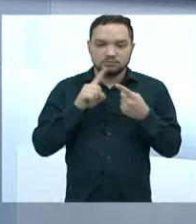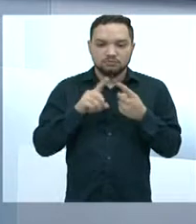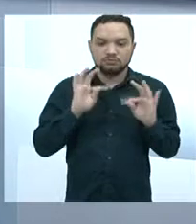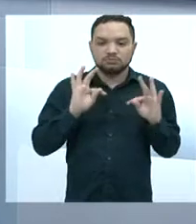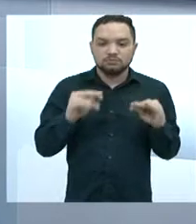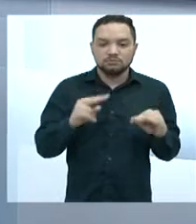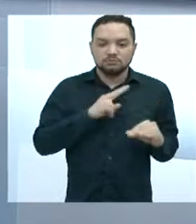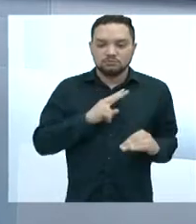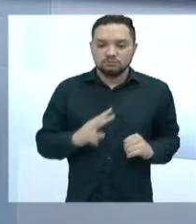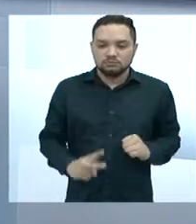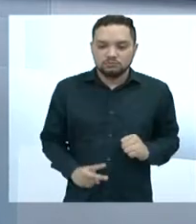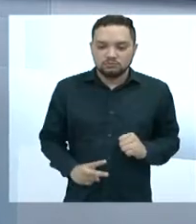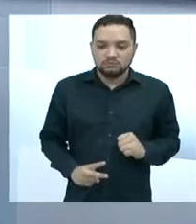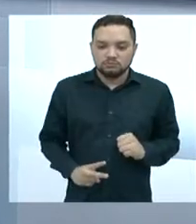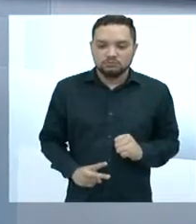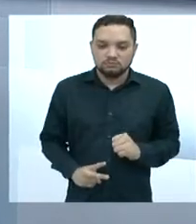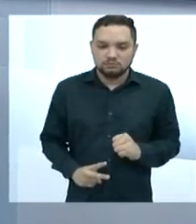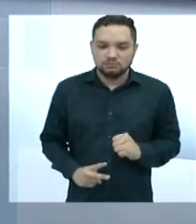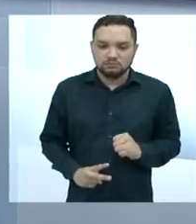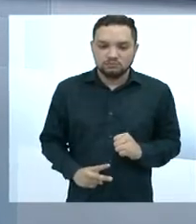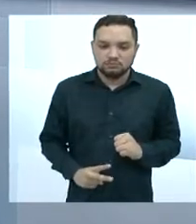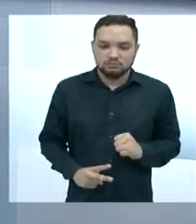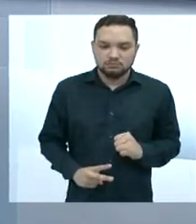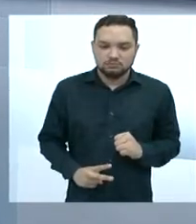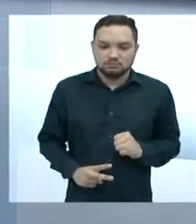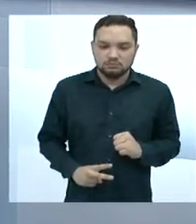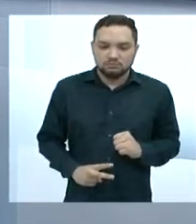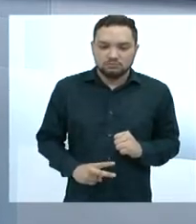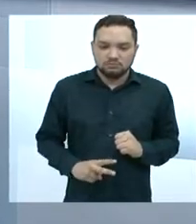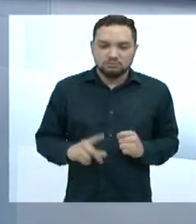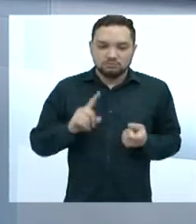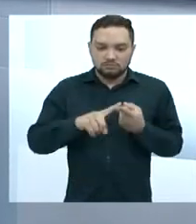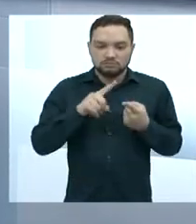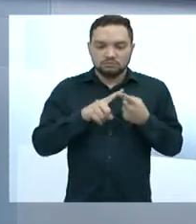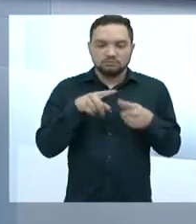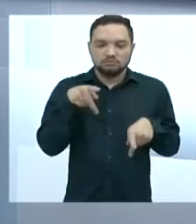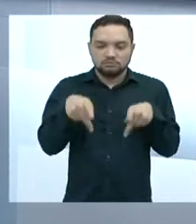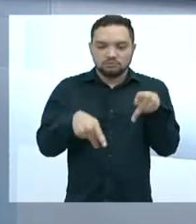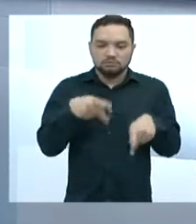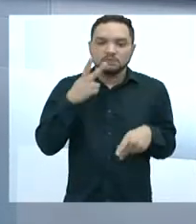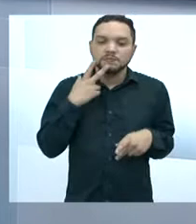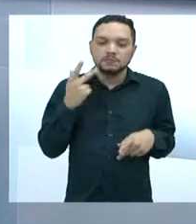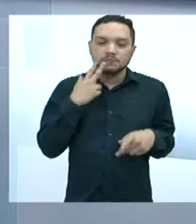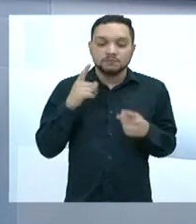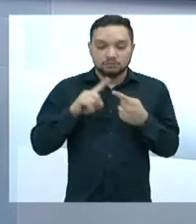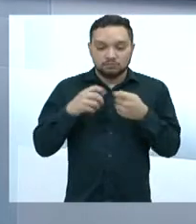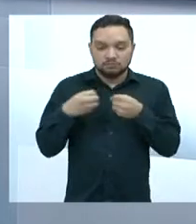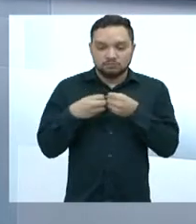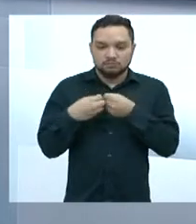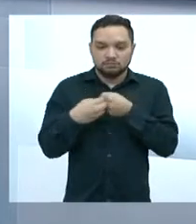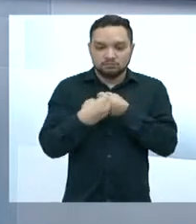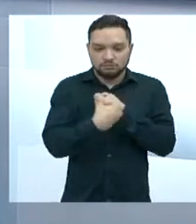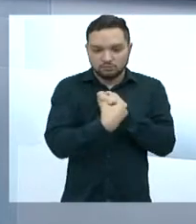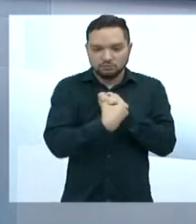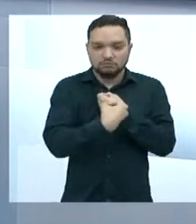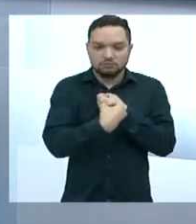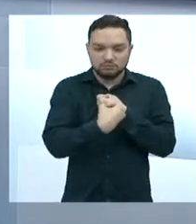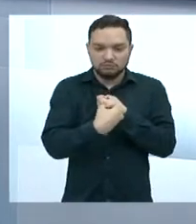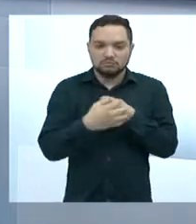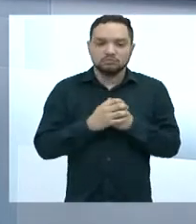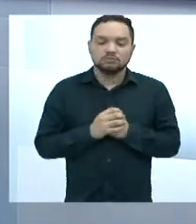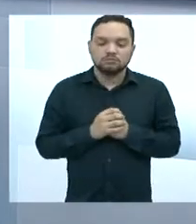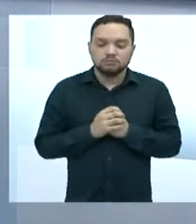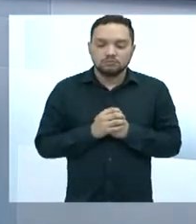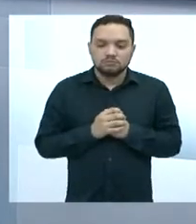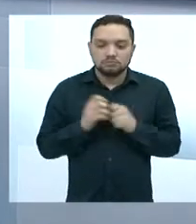parlamentares, junto à sociedade de Fortaleza, região metropolitana, onde este veículo de comunicação